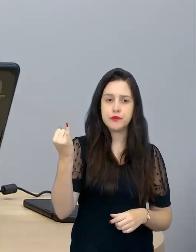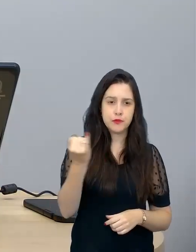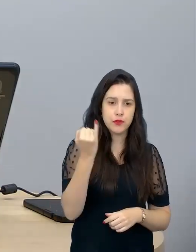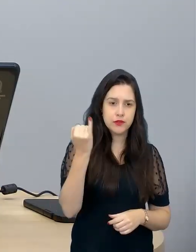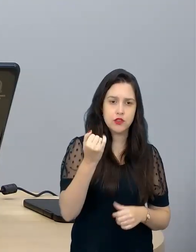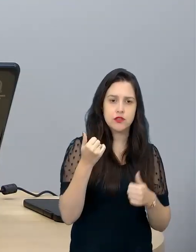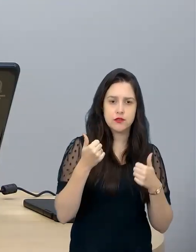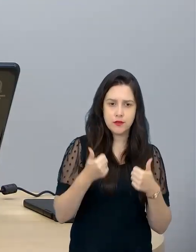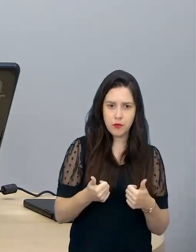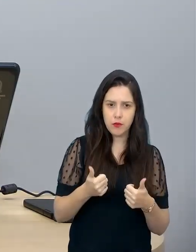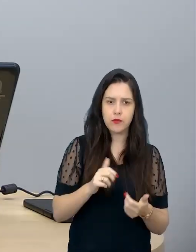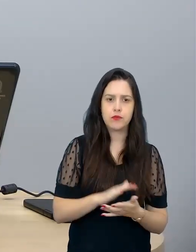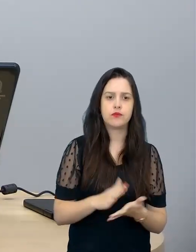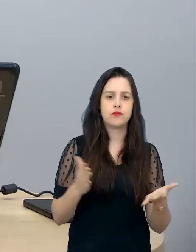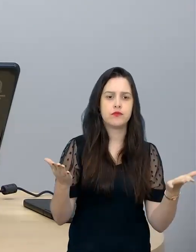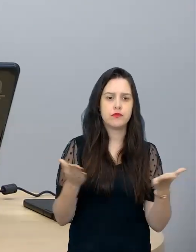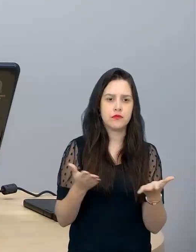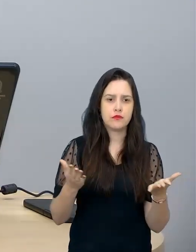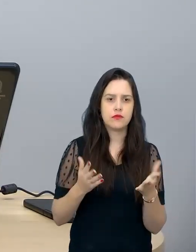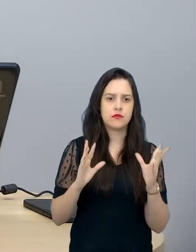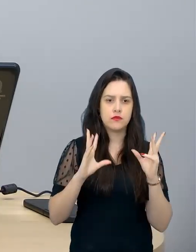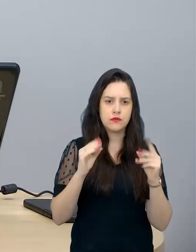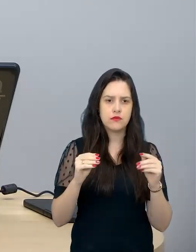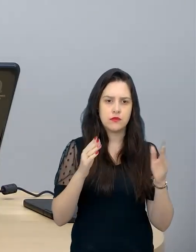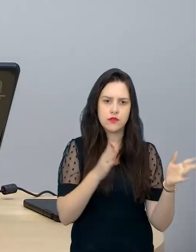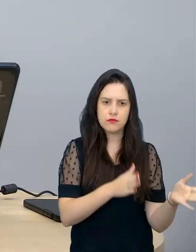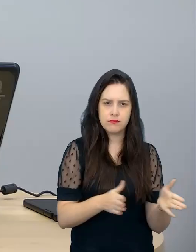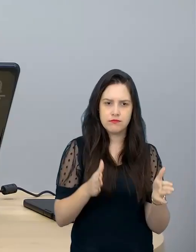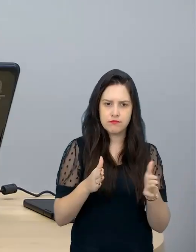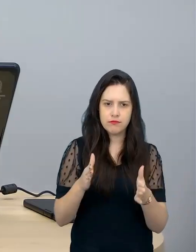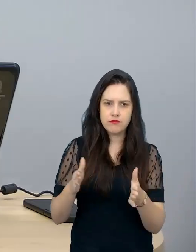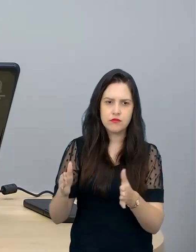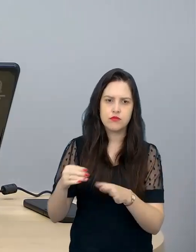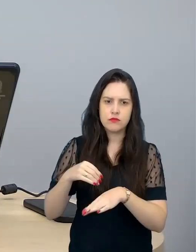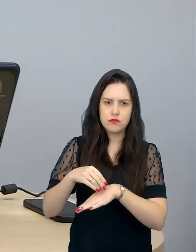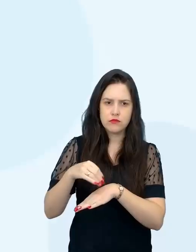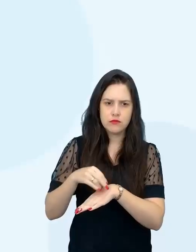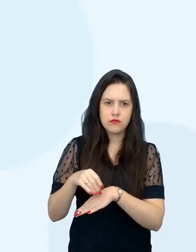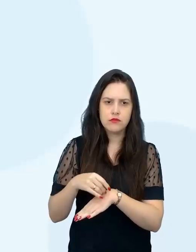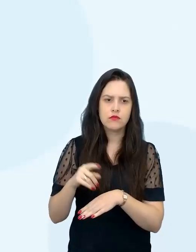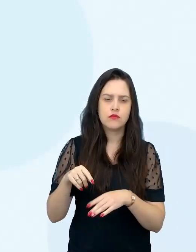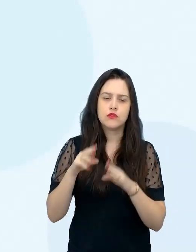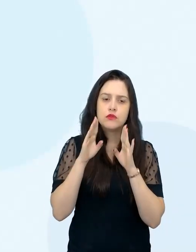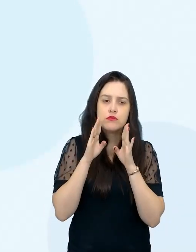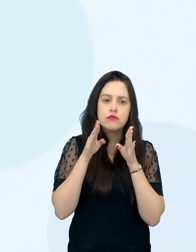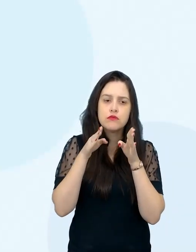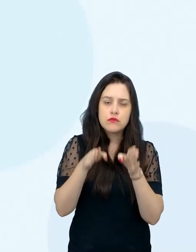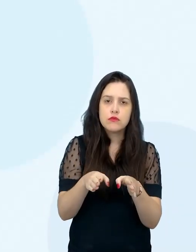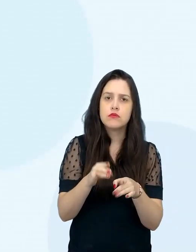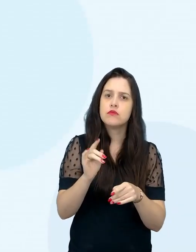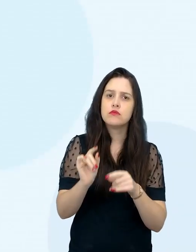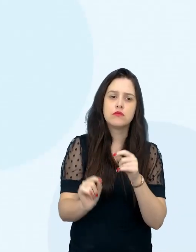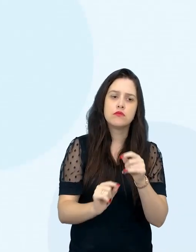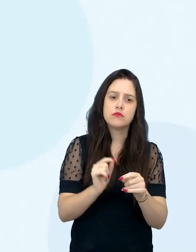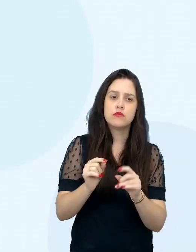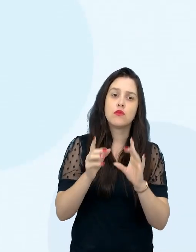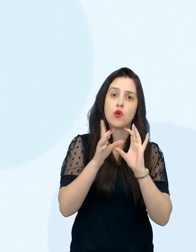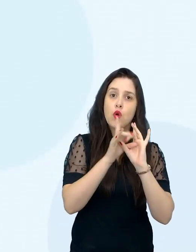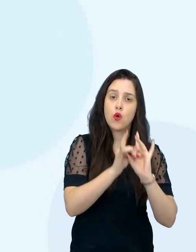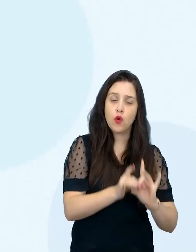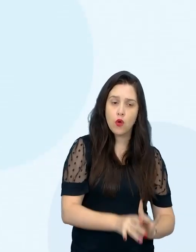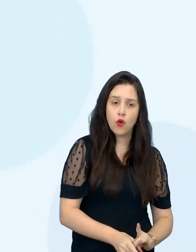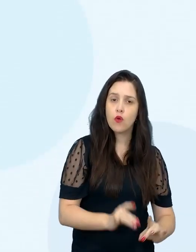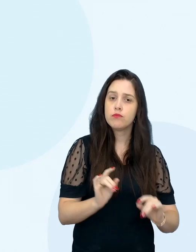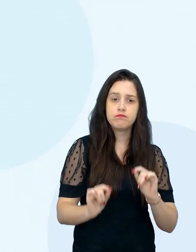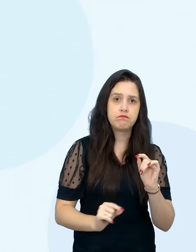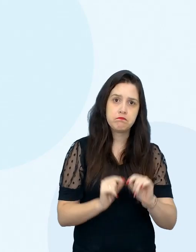bom? Hoje, de todas essas etapas aí que estavam na tela para vocês, a gente vai focar especificamente na contextualização. Por